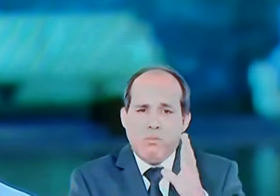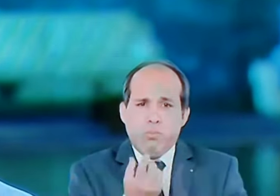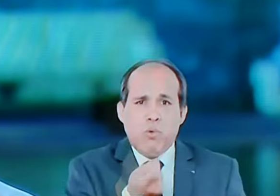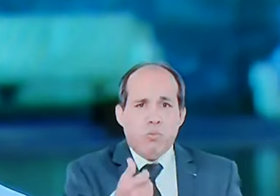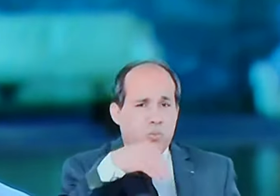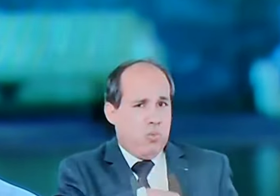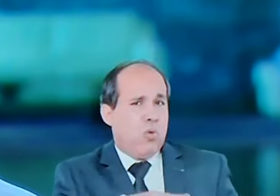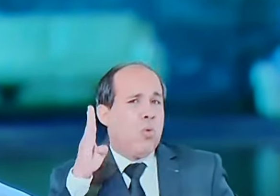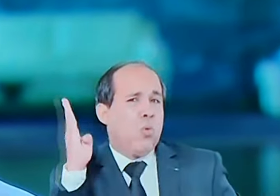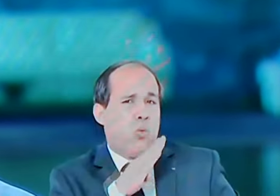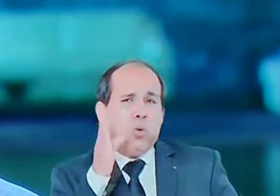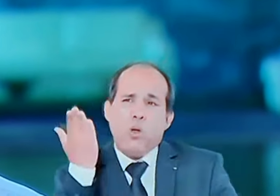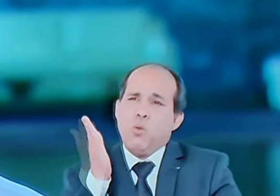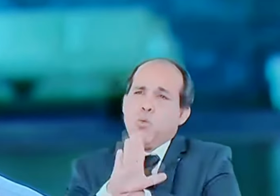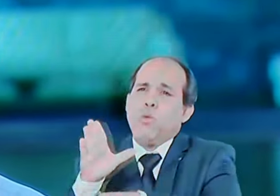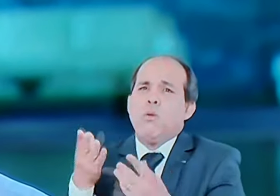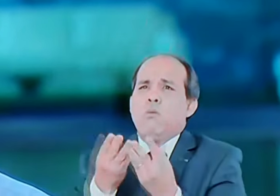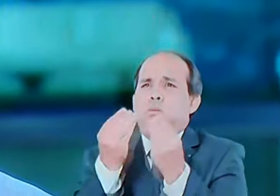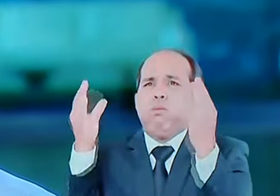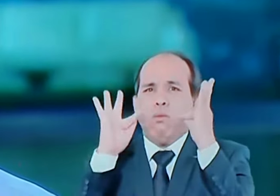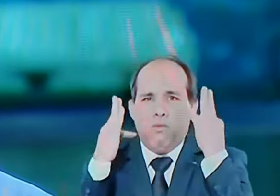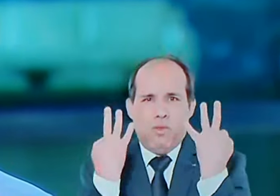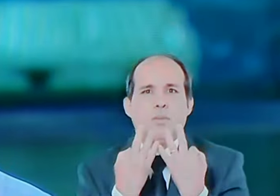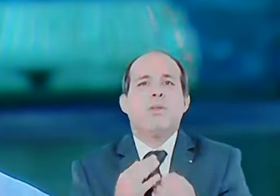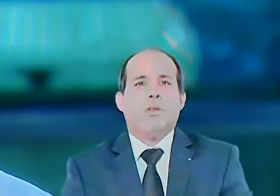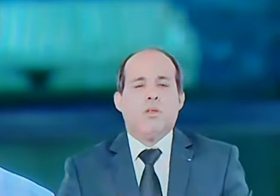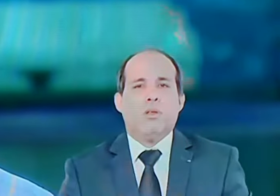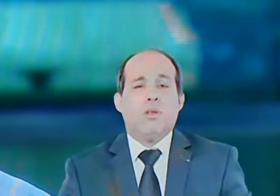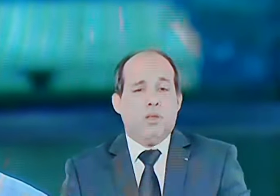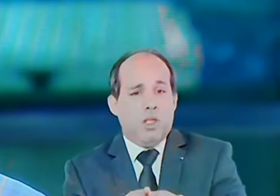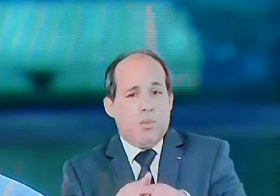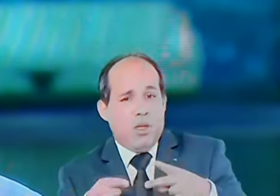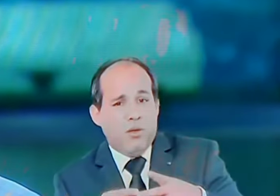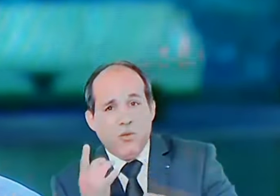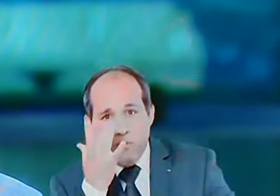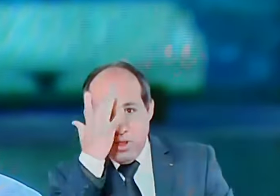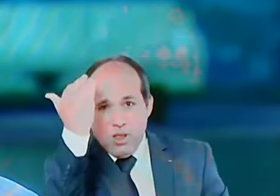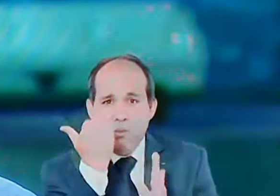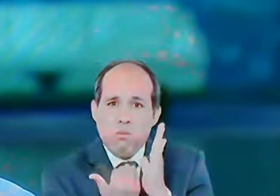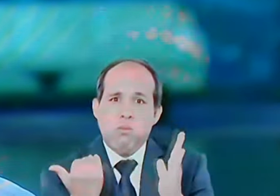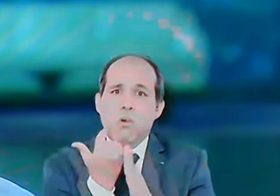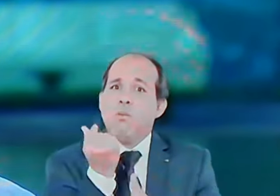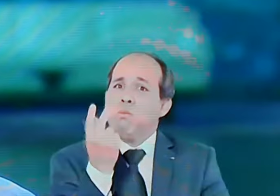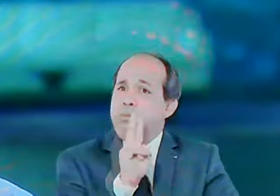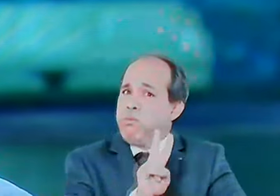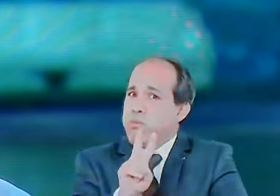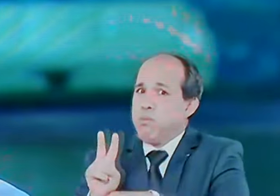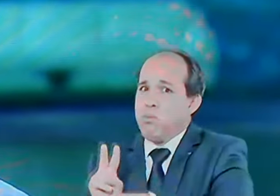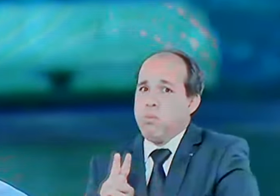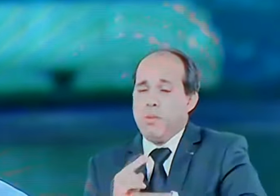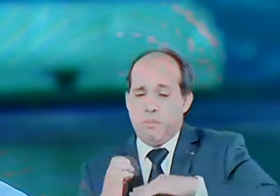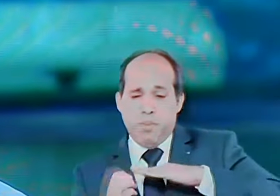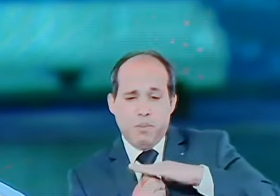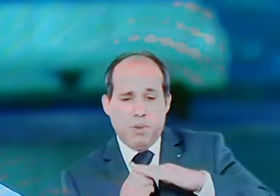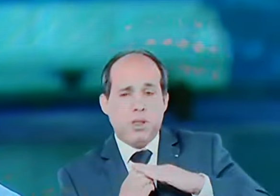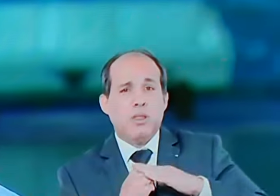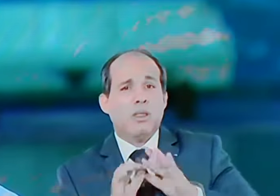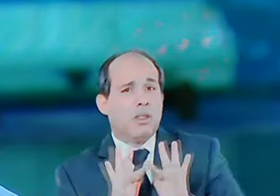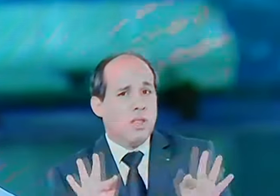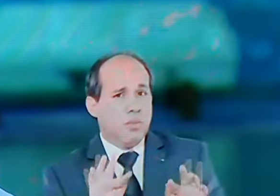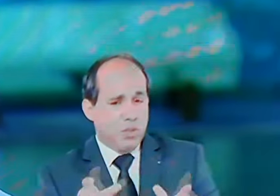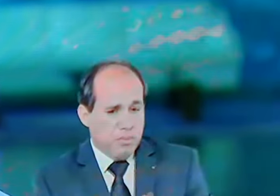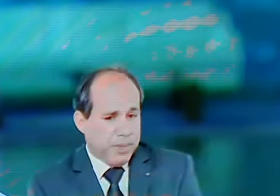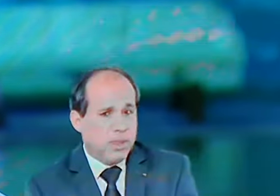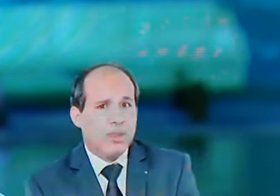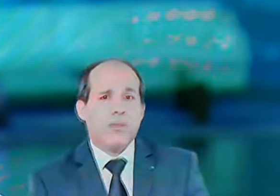auxílio emergencial, que ajudou milhões de famílias. Facilitamos e ampliamos o crédito para as pequenas